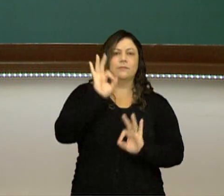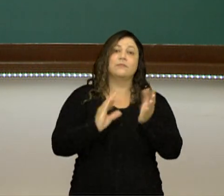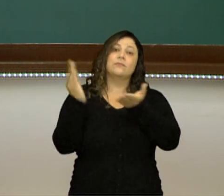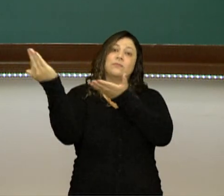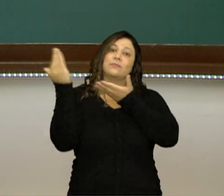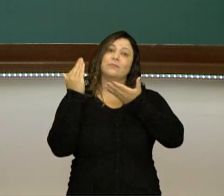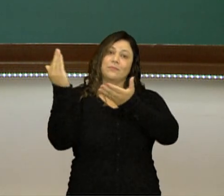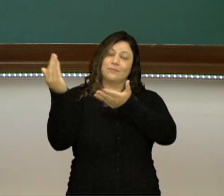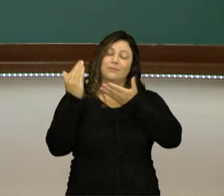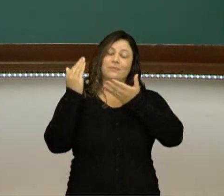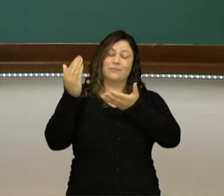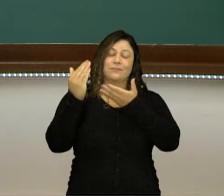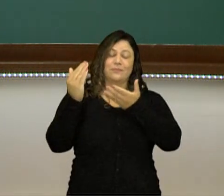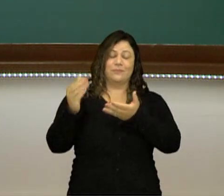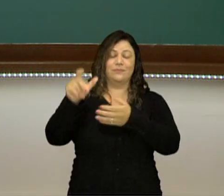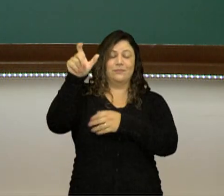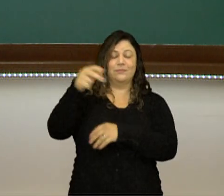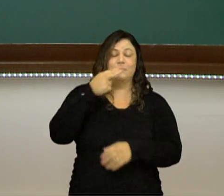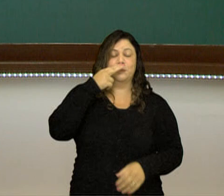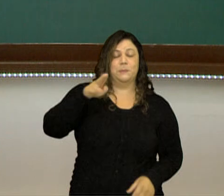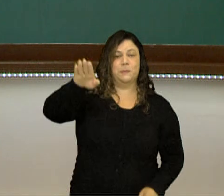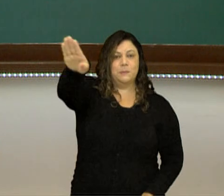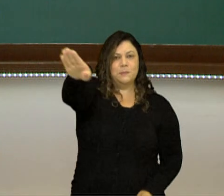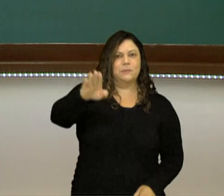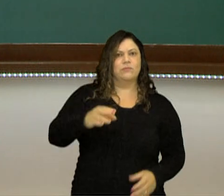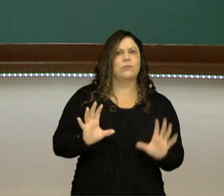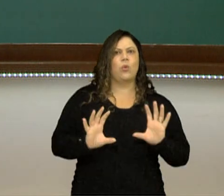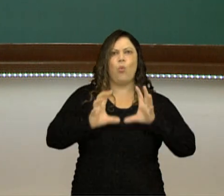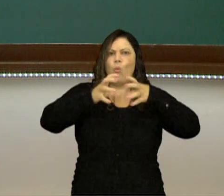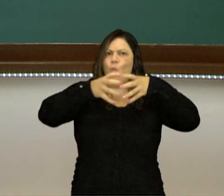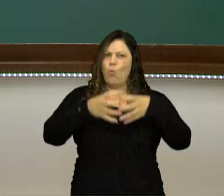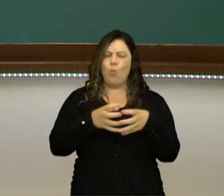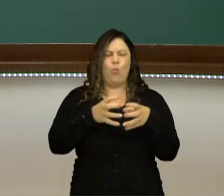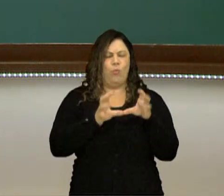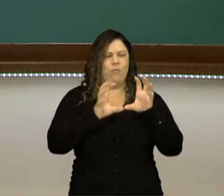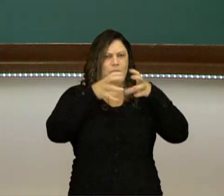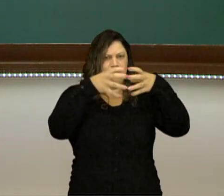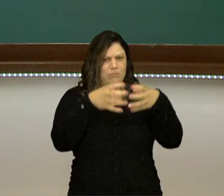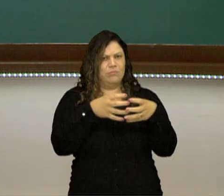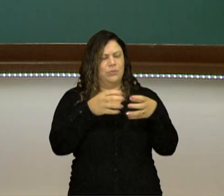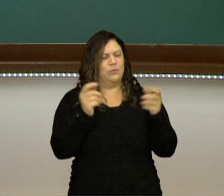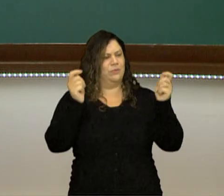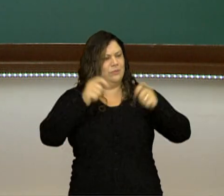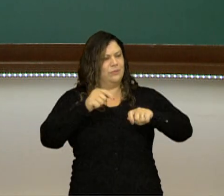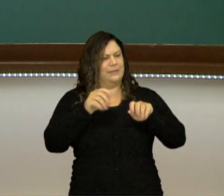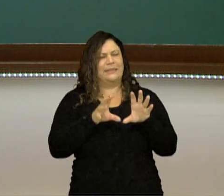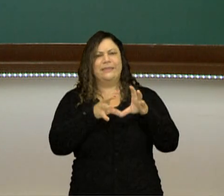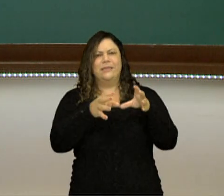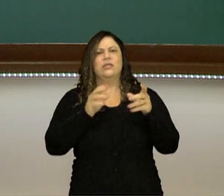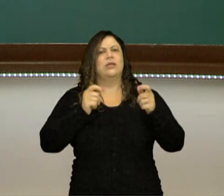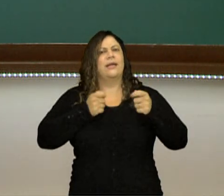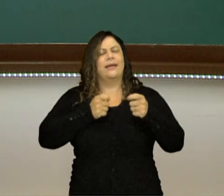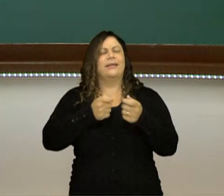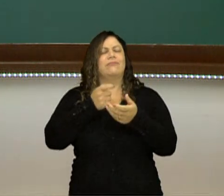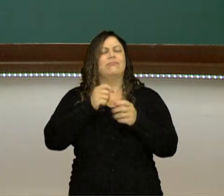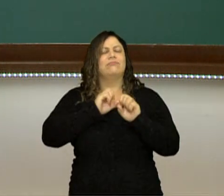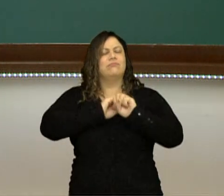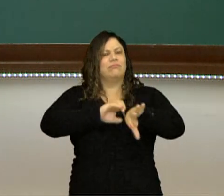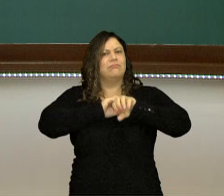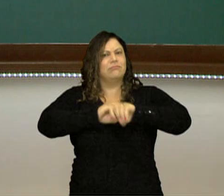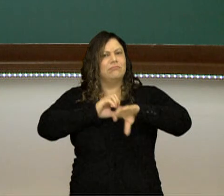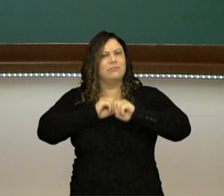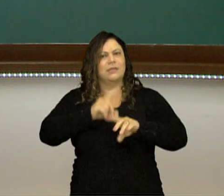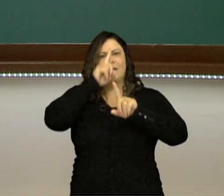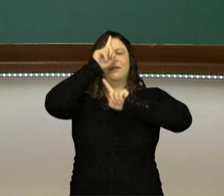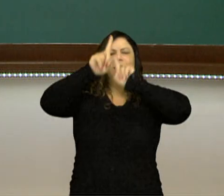juventude hitlerista, que era uma espécie de grupo escoteiro, em que os jovens iam participar, que ali eles já eram doutrinados sobre as ideias do